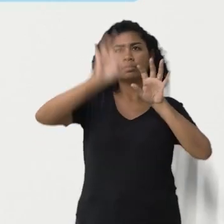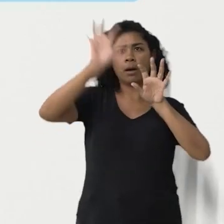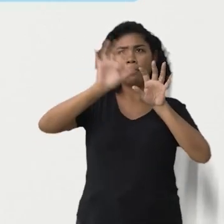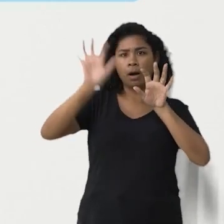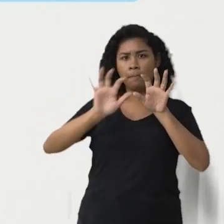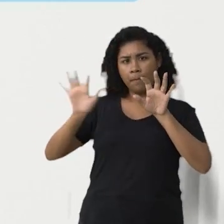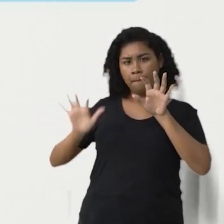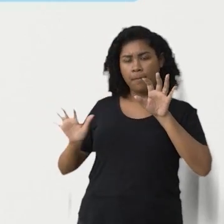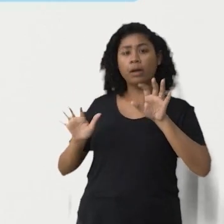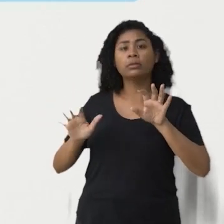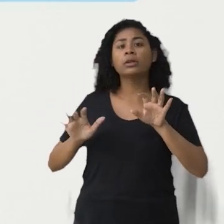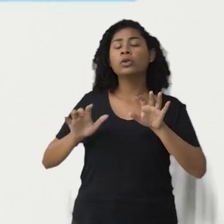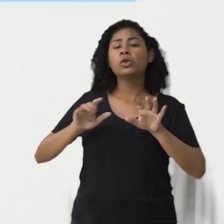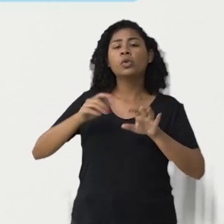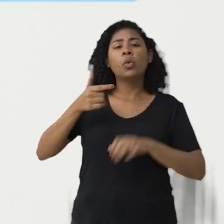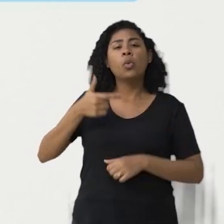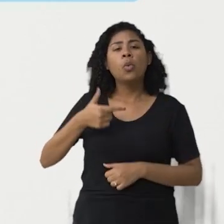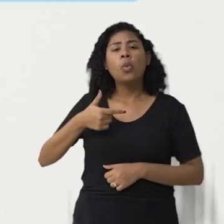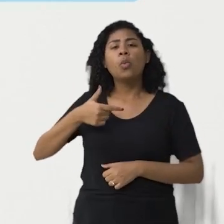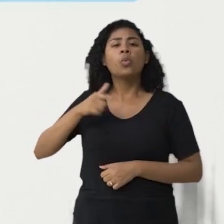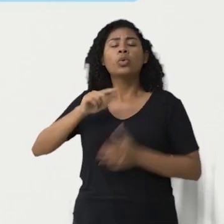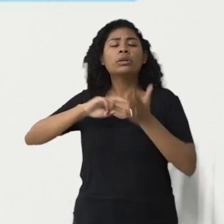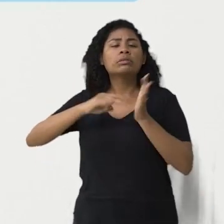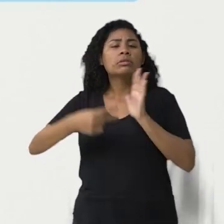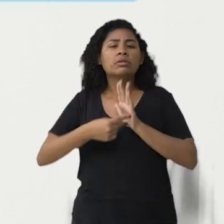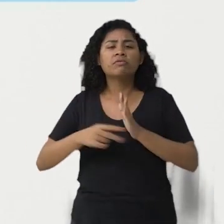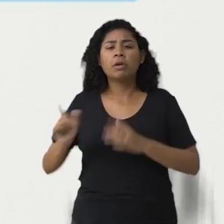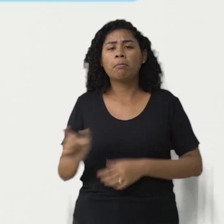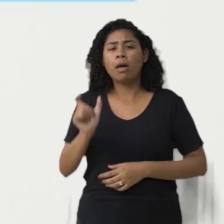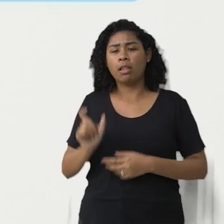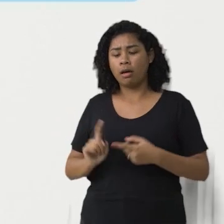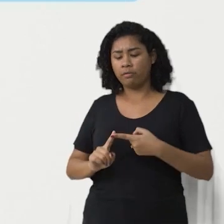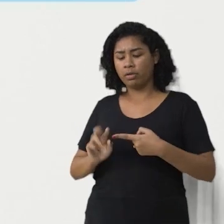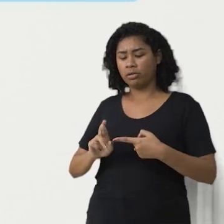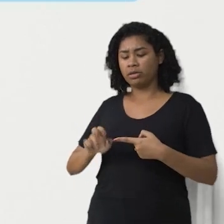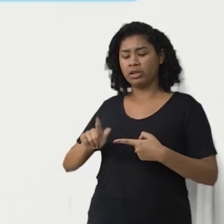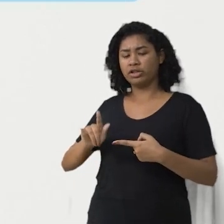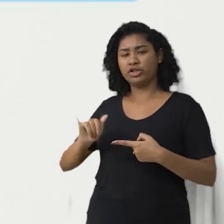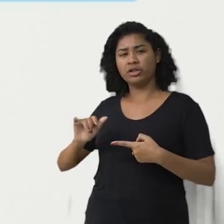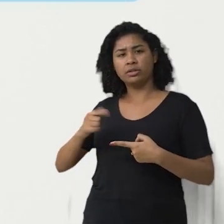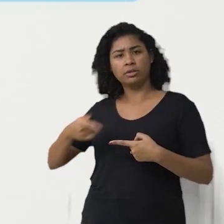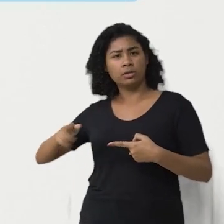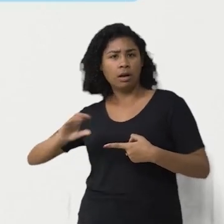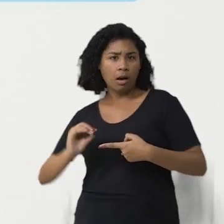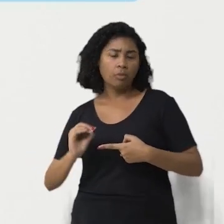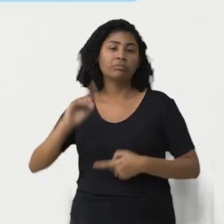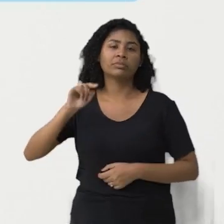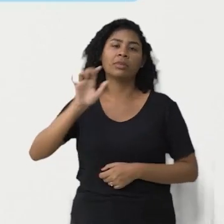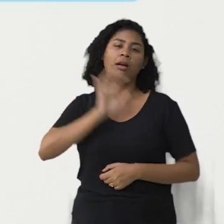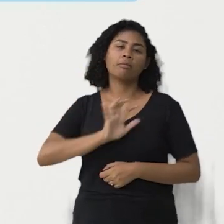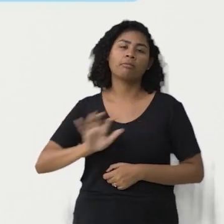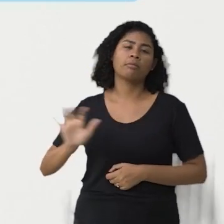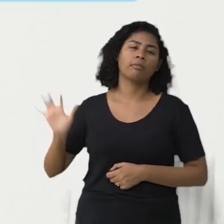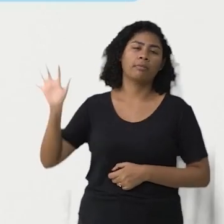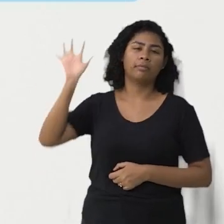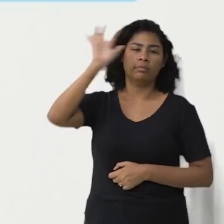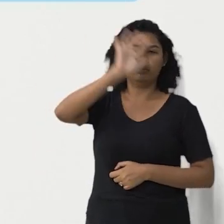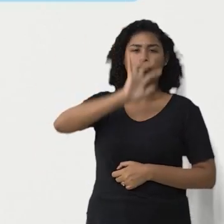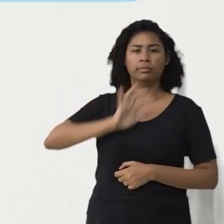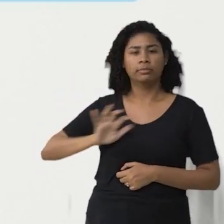regionalização, o que vai ser região? Gente, região já vai ser um determinado espaço